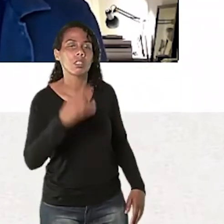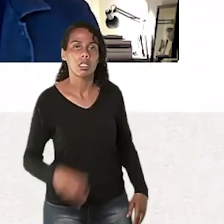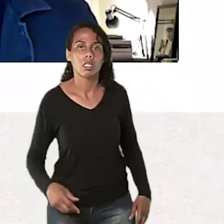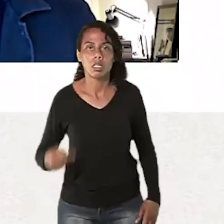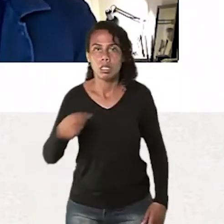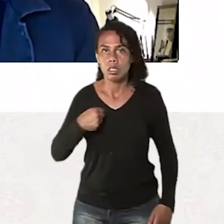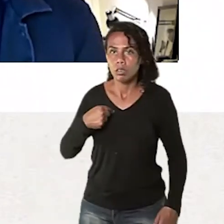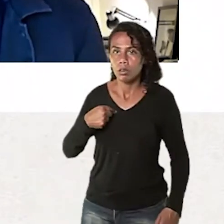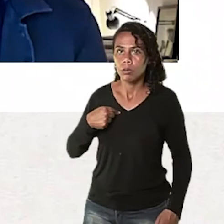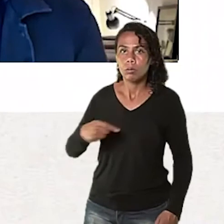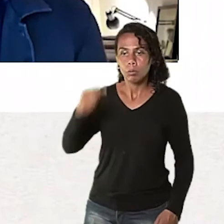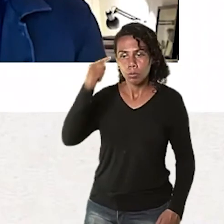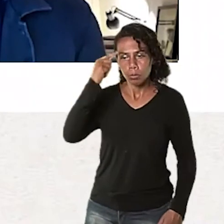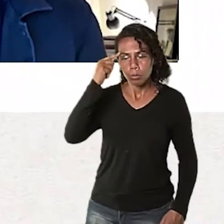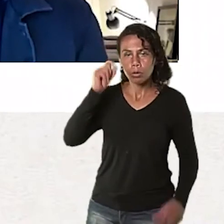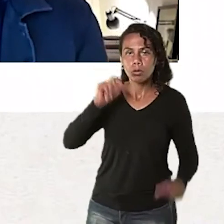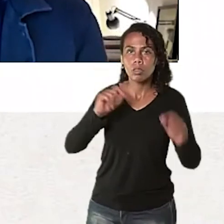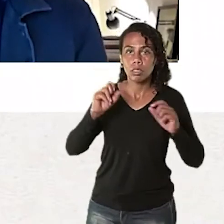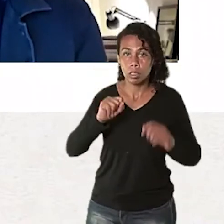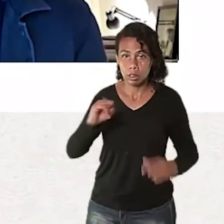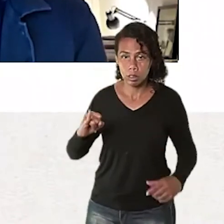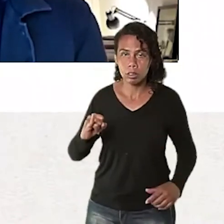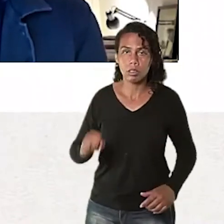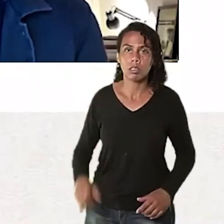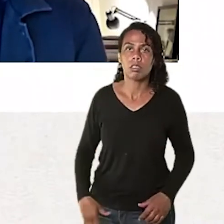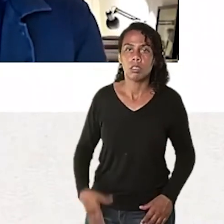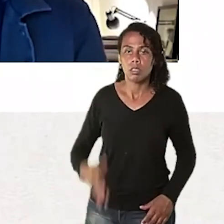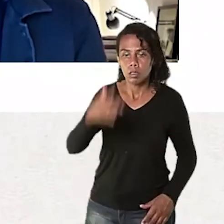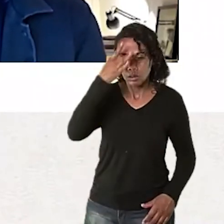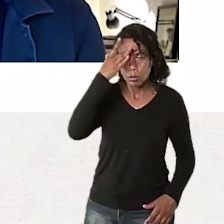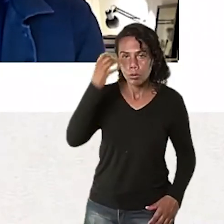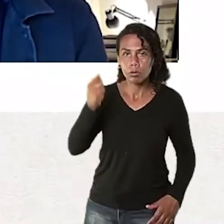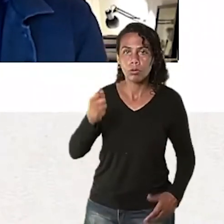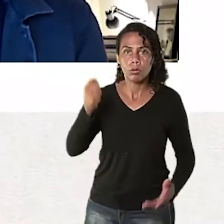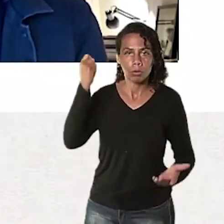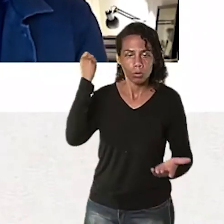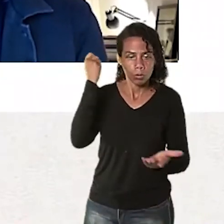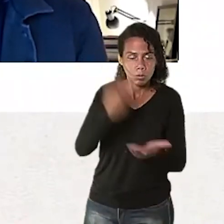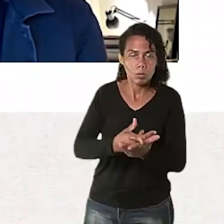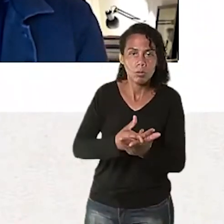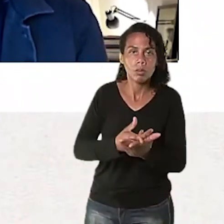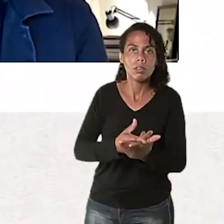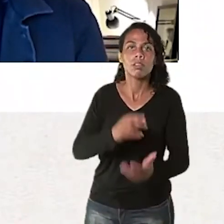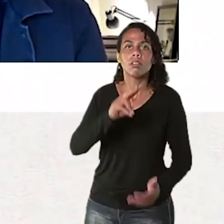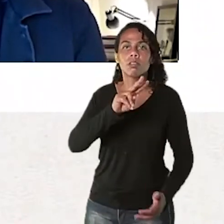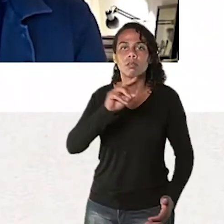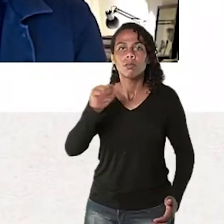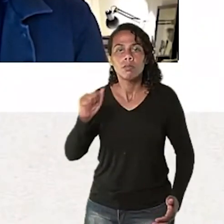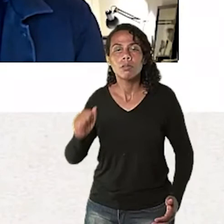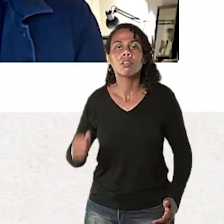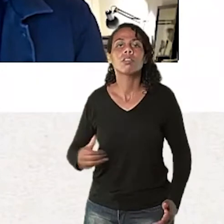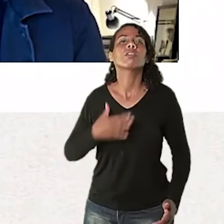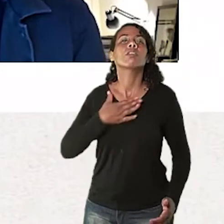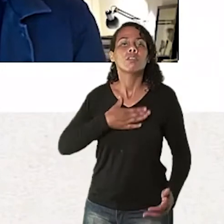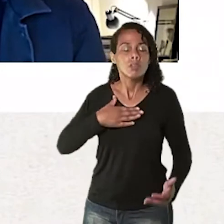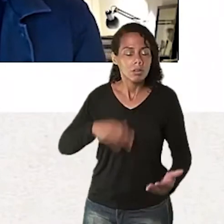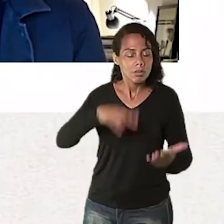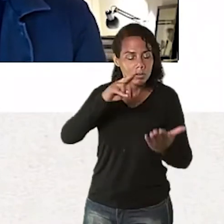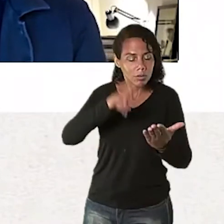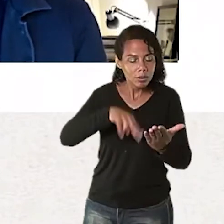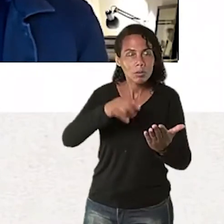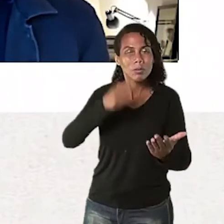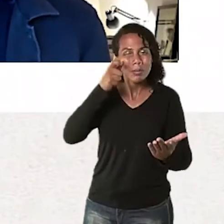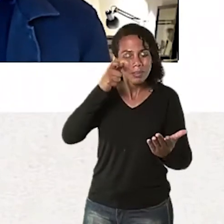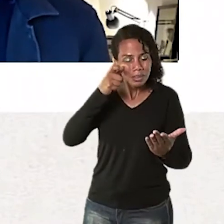eu acho que a nossa principal crise, Afonso, é de imaginação, sabe? A gente não consegue pensar um mundo